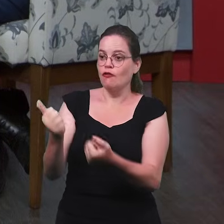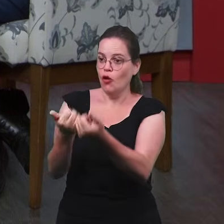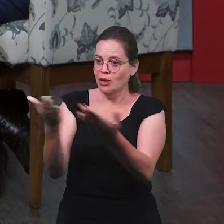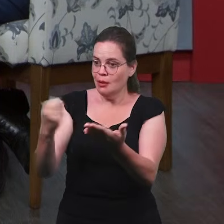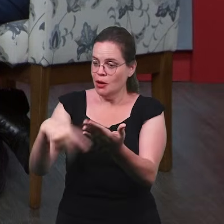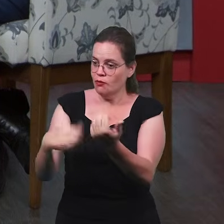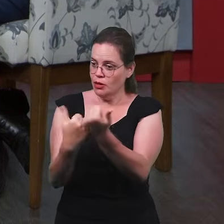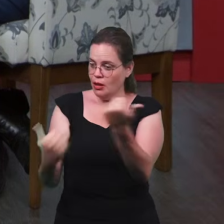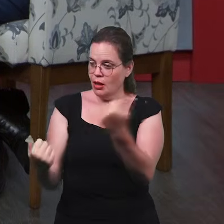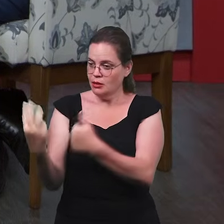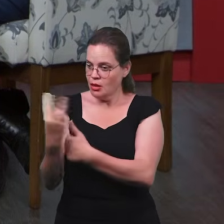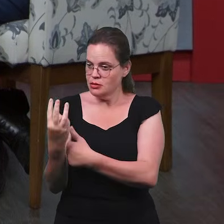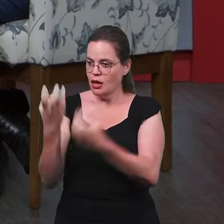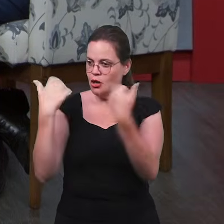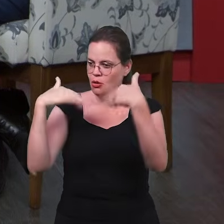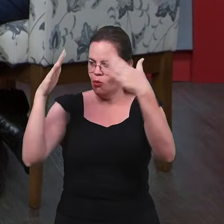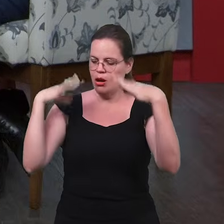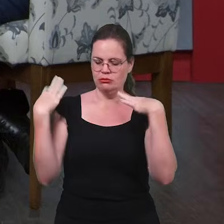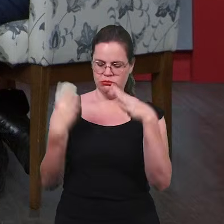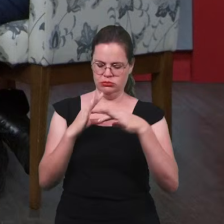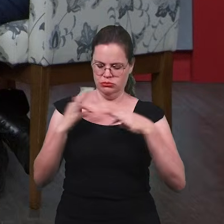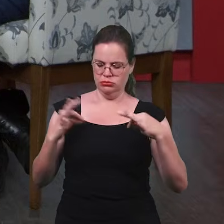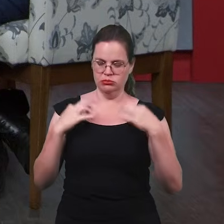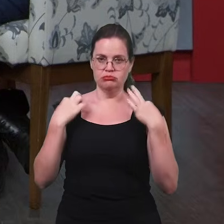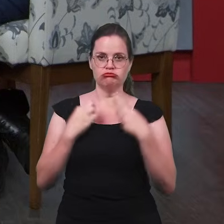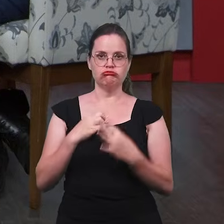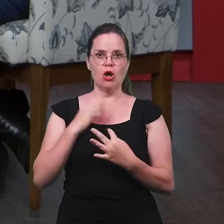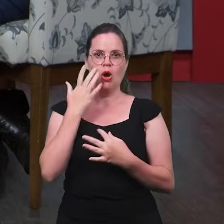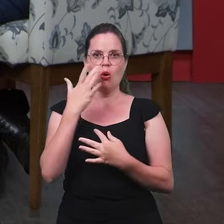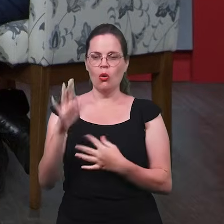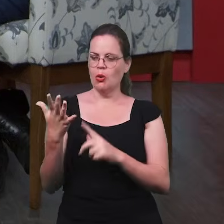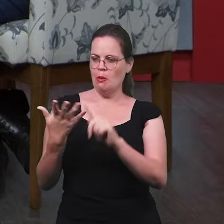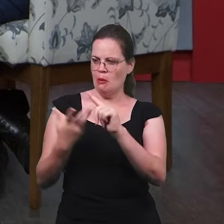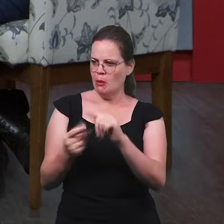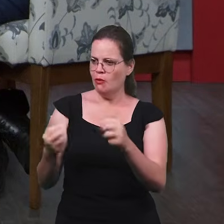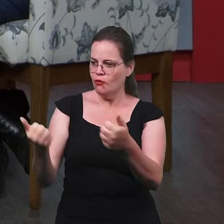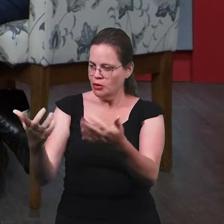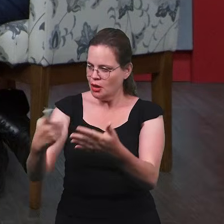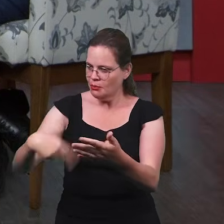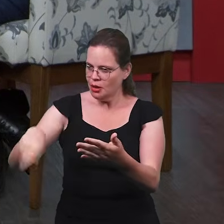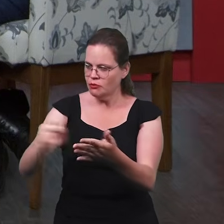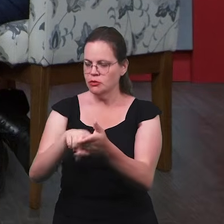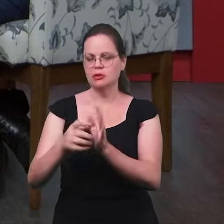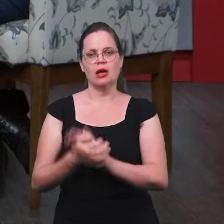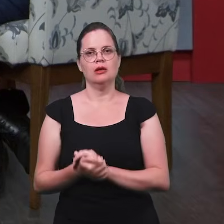decifrar aquela ocorrência e a escritura, não é?